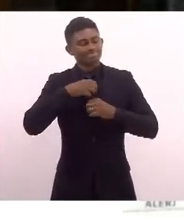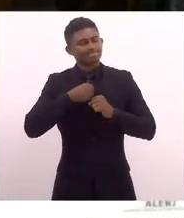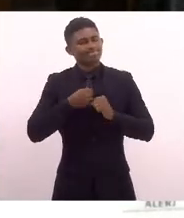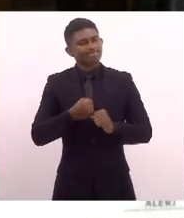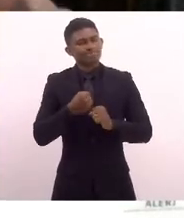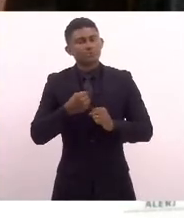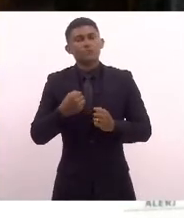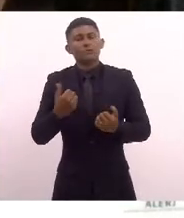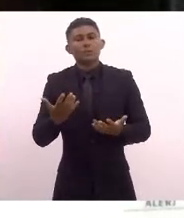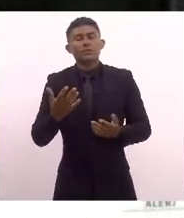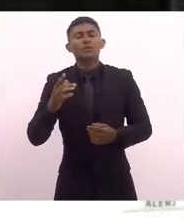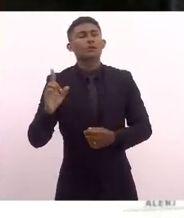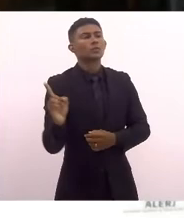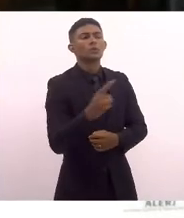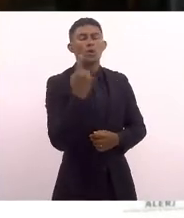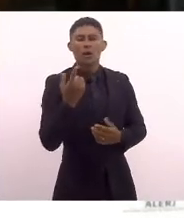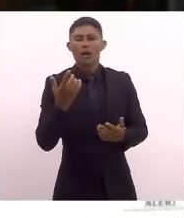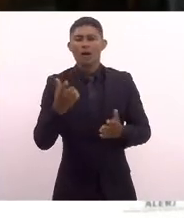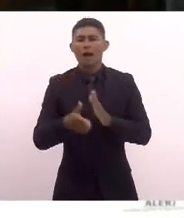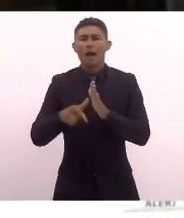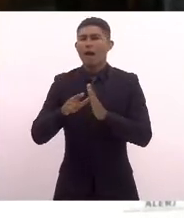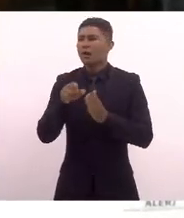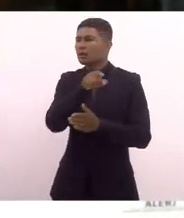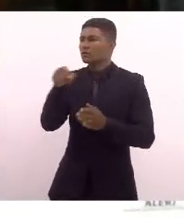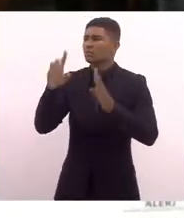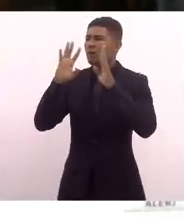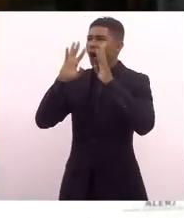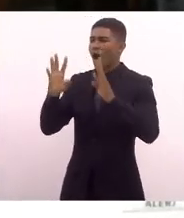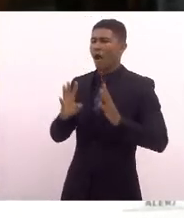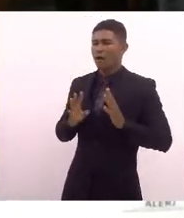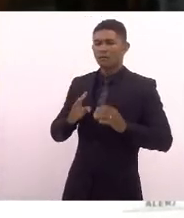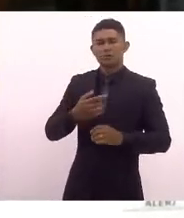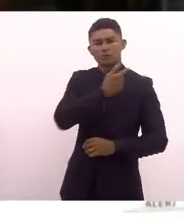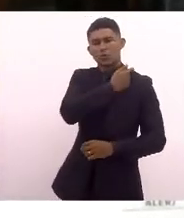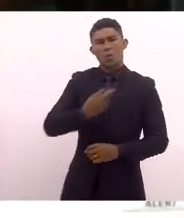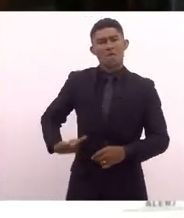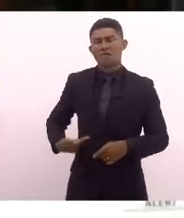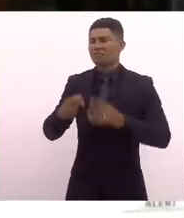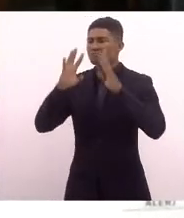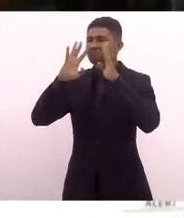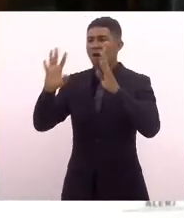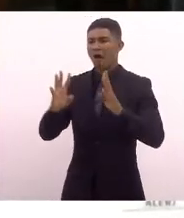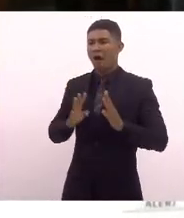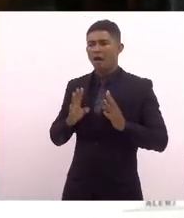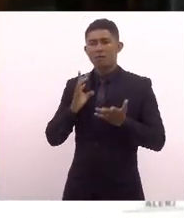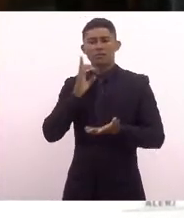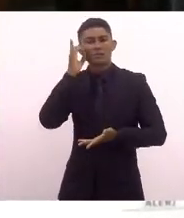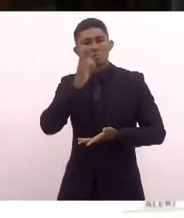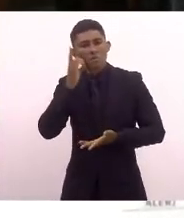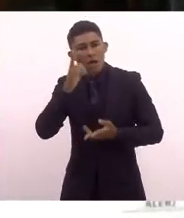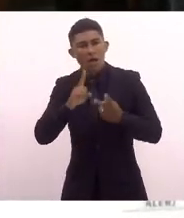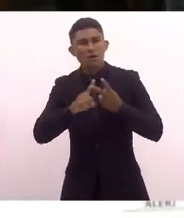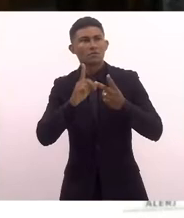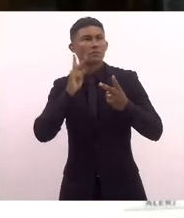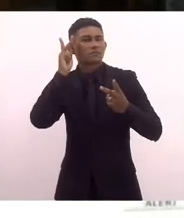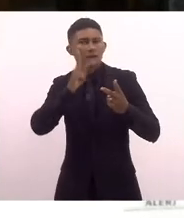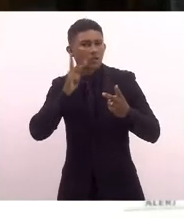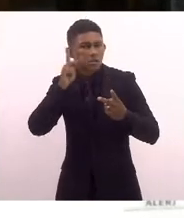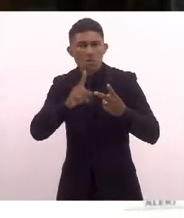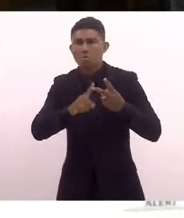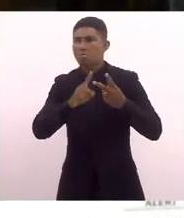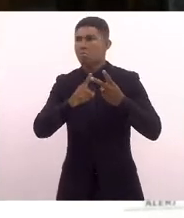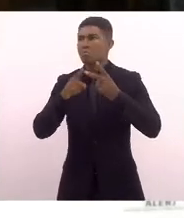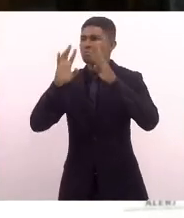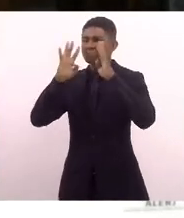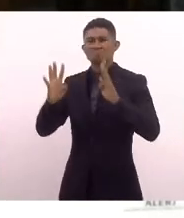visto que nós nunca tínhamos sido olhados pelos governantes, pelos deputados, pelos vereadores, porque